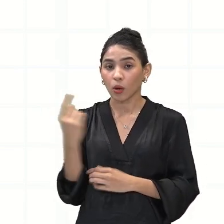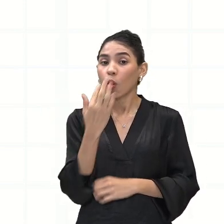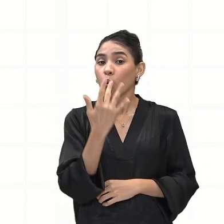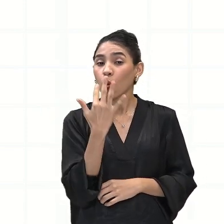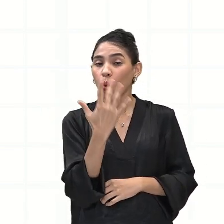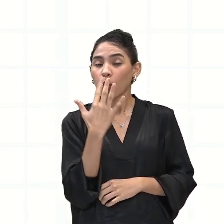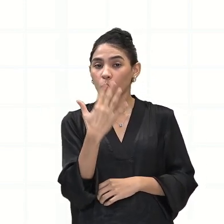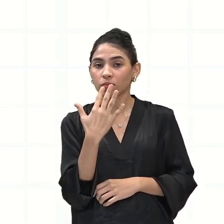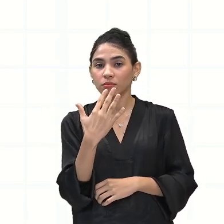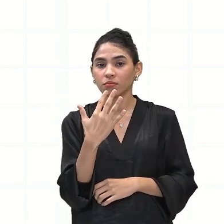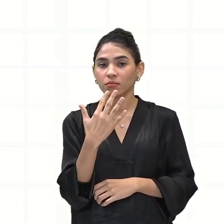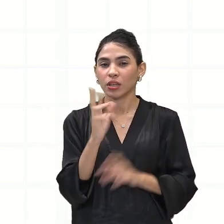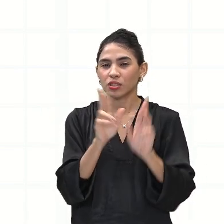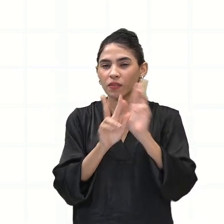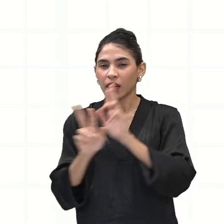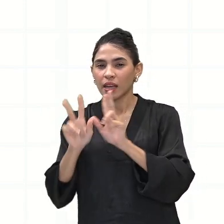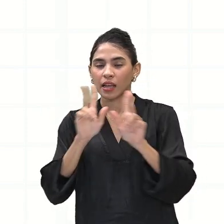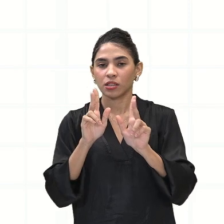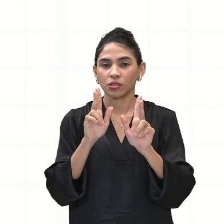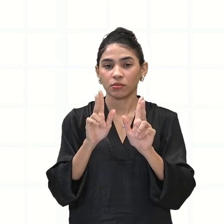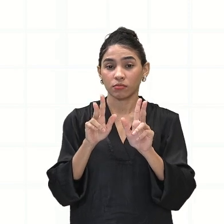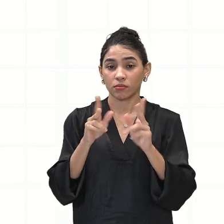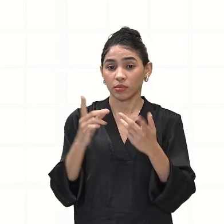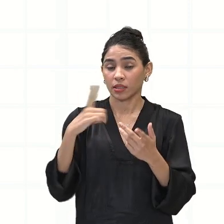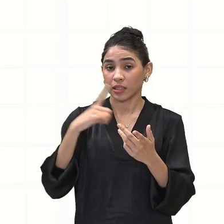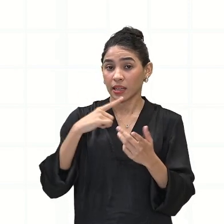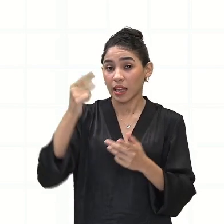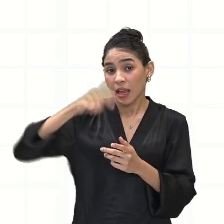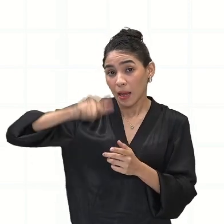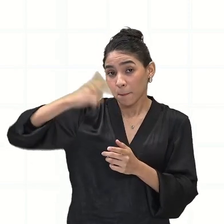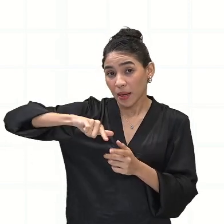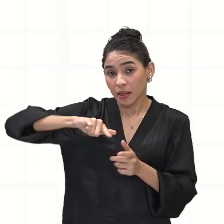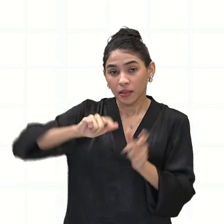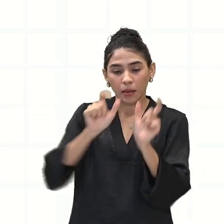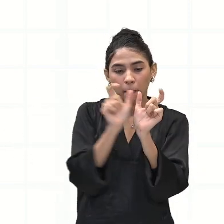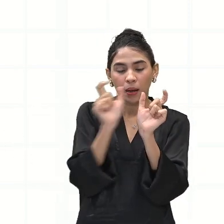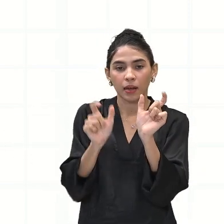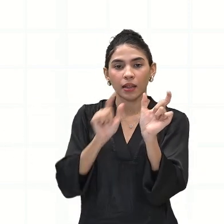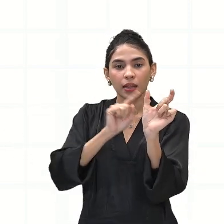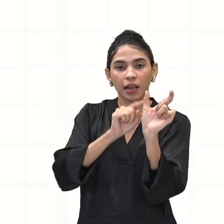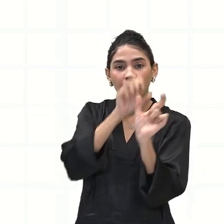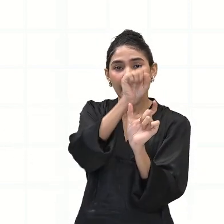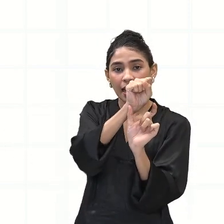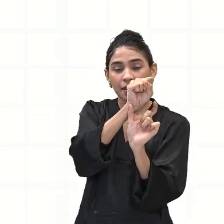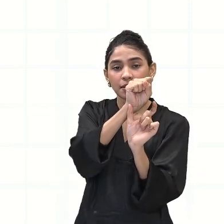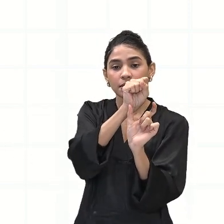em cores diferentes. Eu tenho bastante a repetição do S.